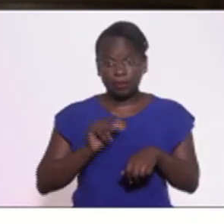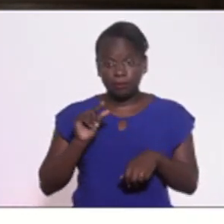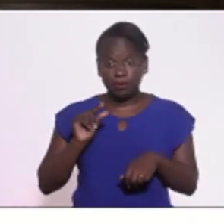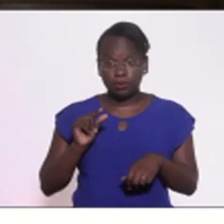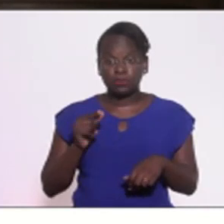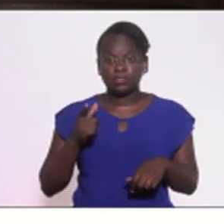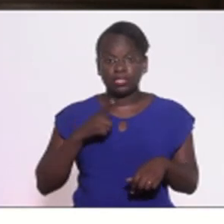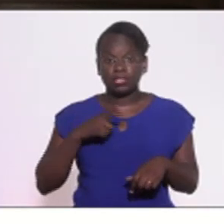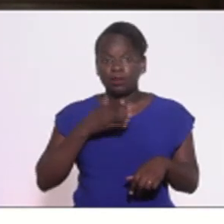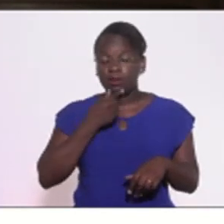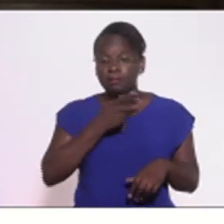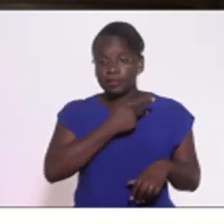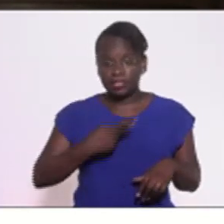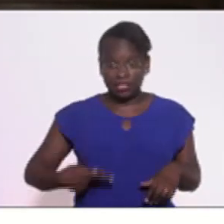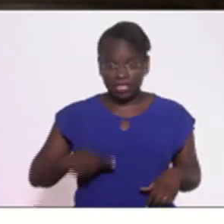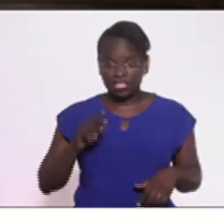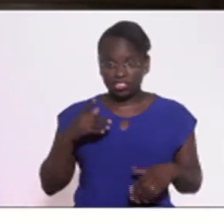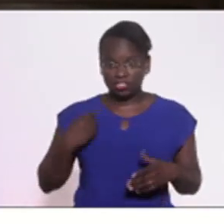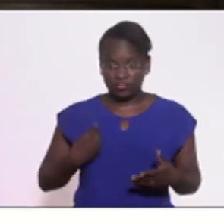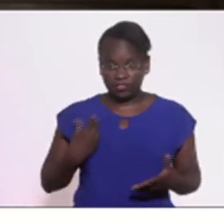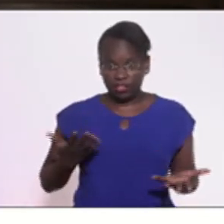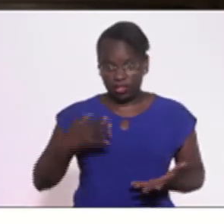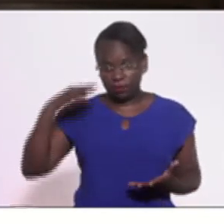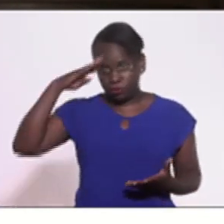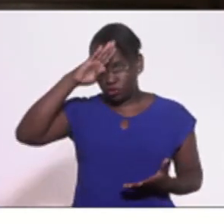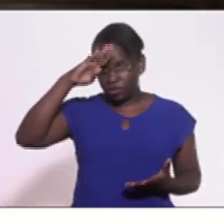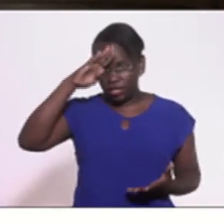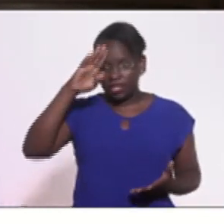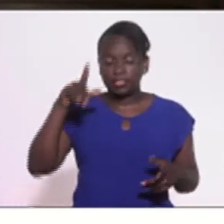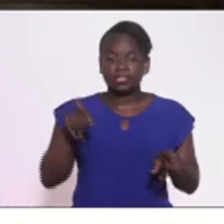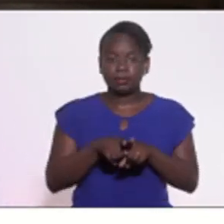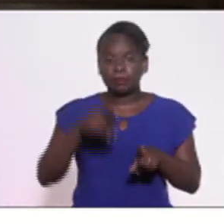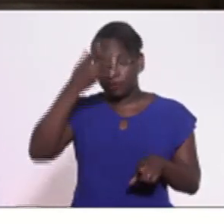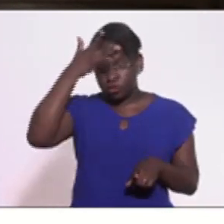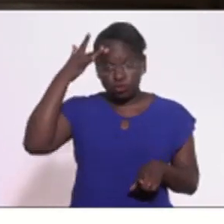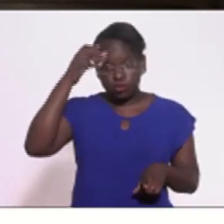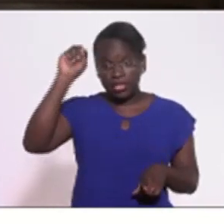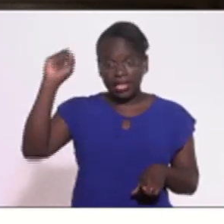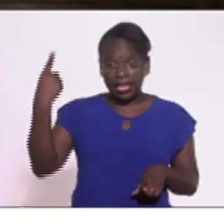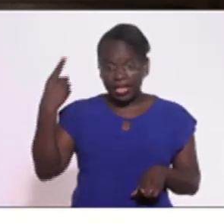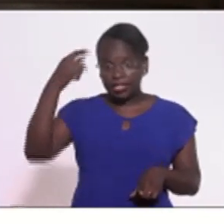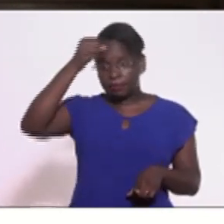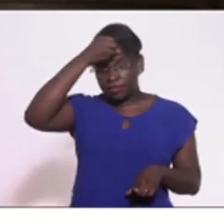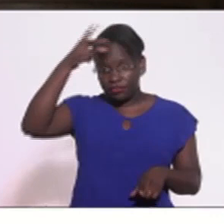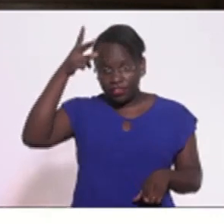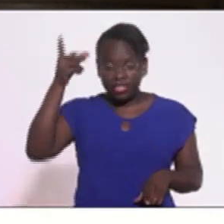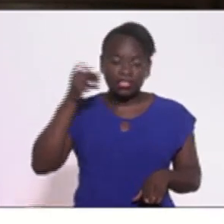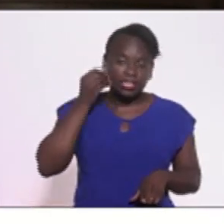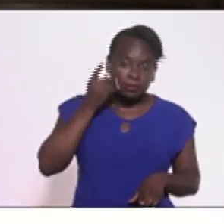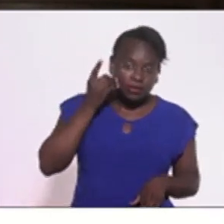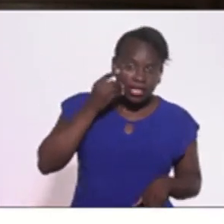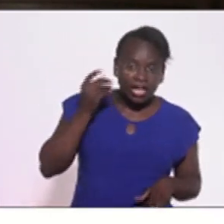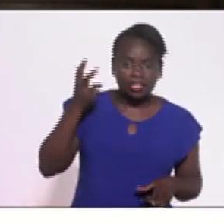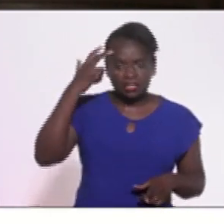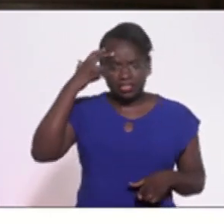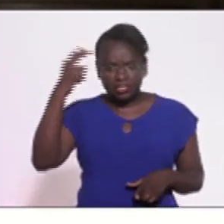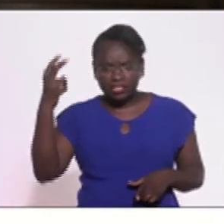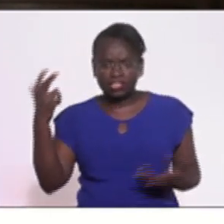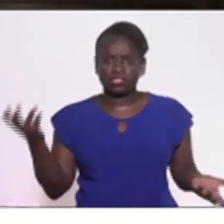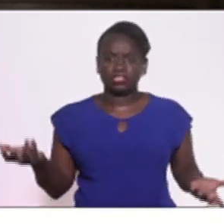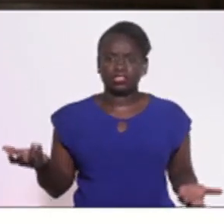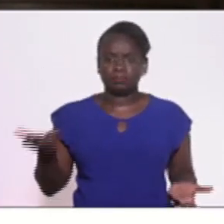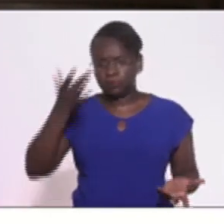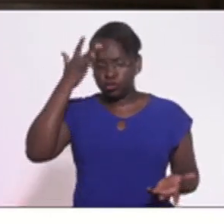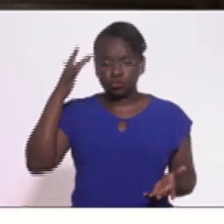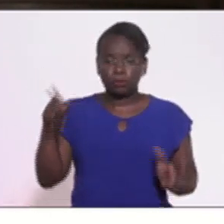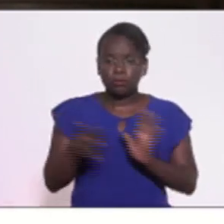participou o atual presidente da República, participam ex-prefeitos, parlamentares, enfim, intelectuais, pessoas